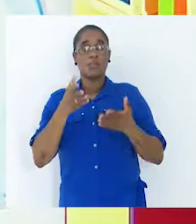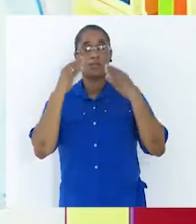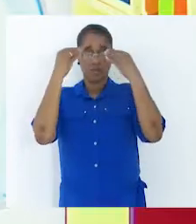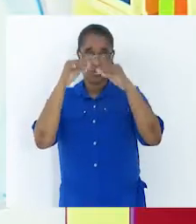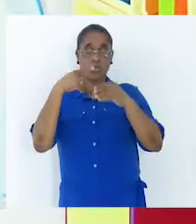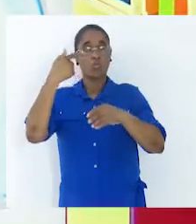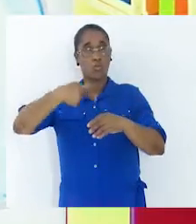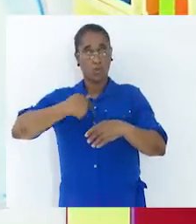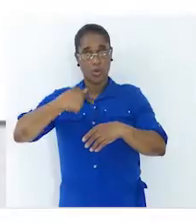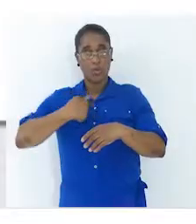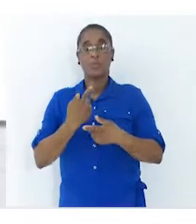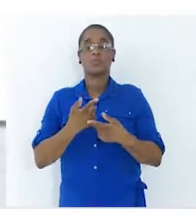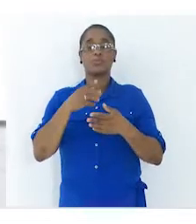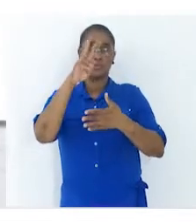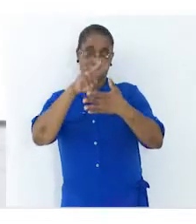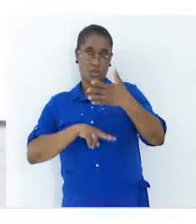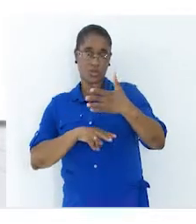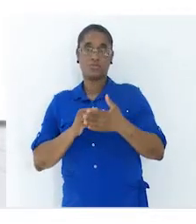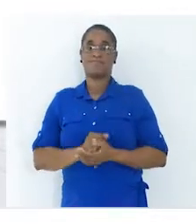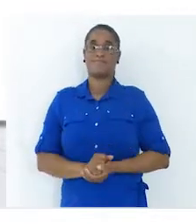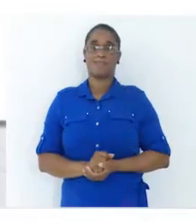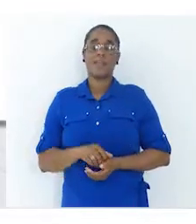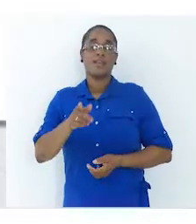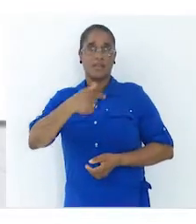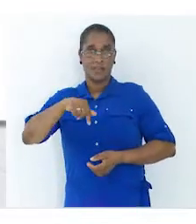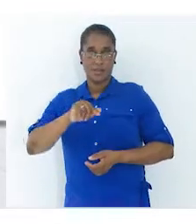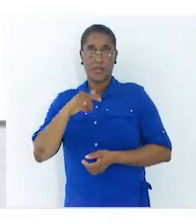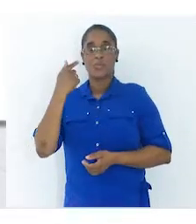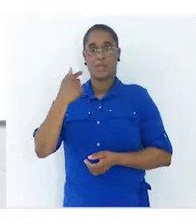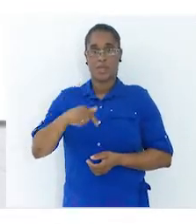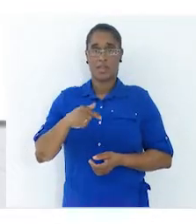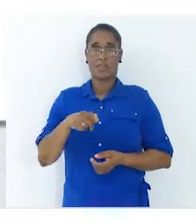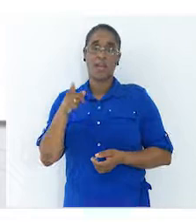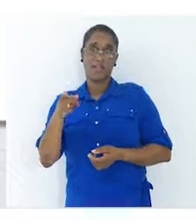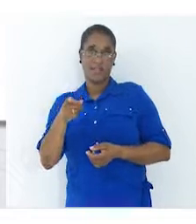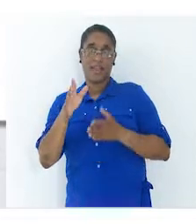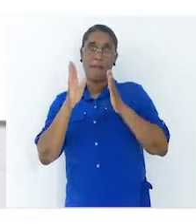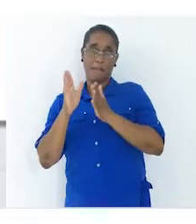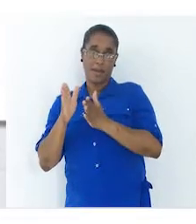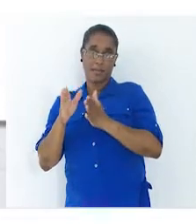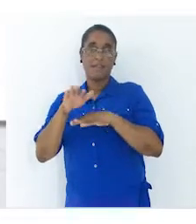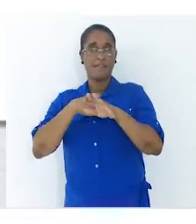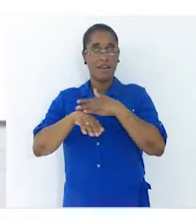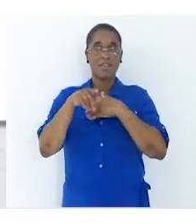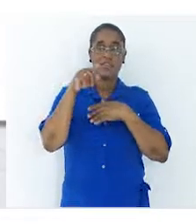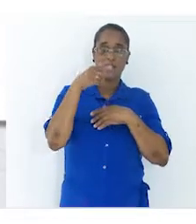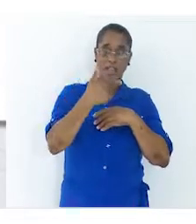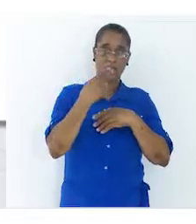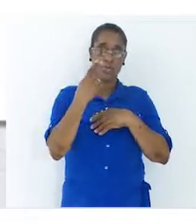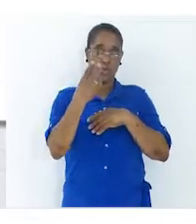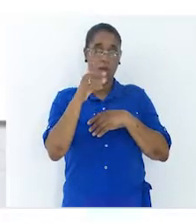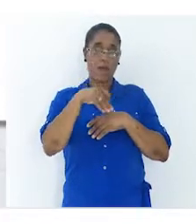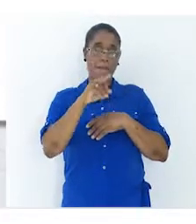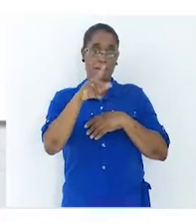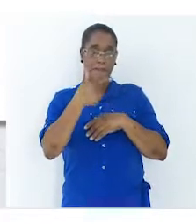orientação do próprio texto. E nós temos essa parte, faz a tua parte, já lemos.